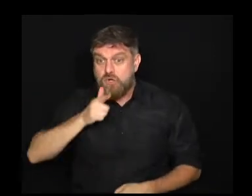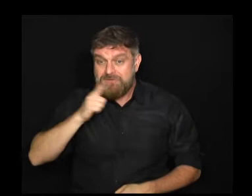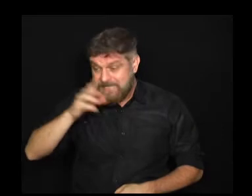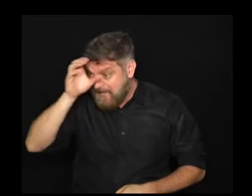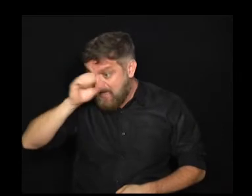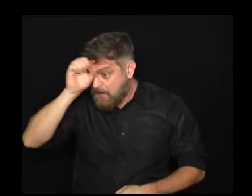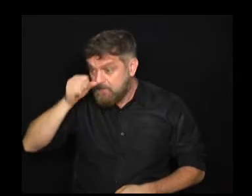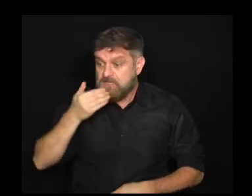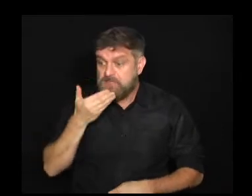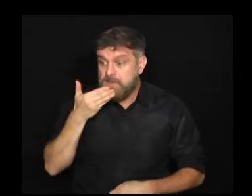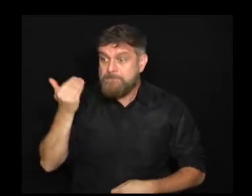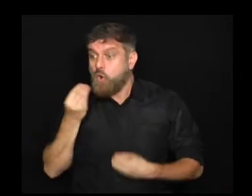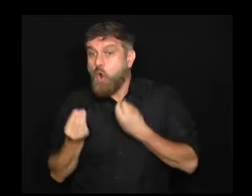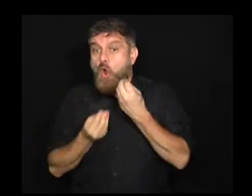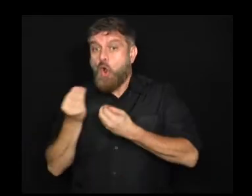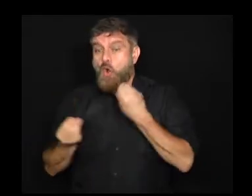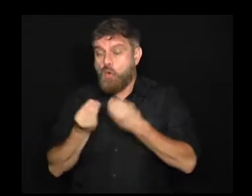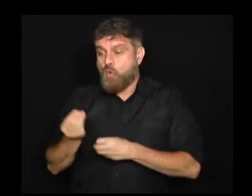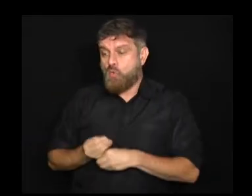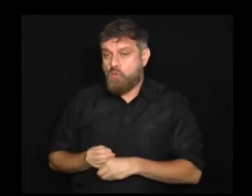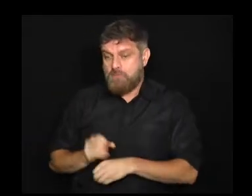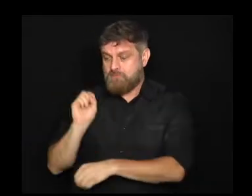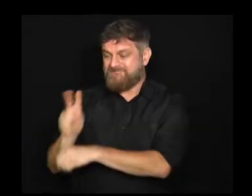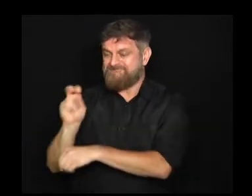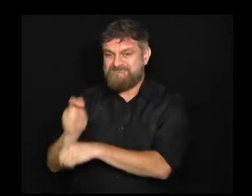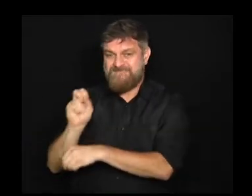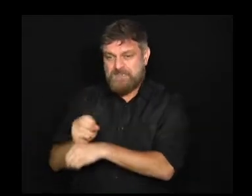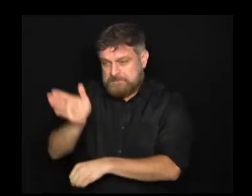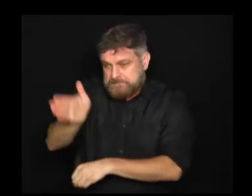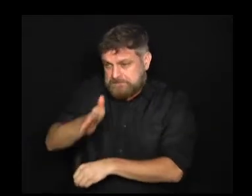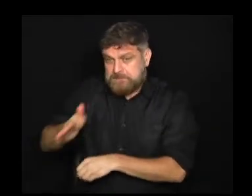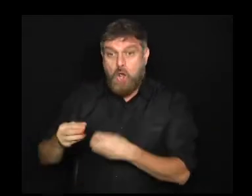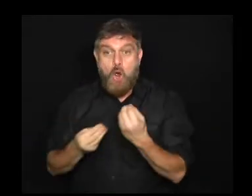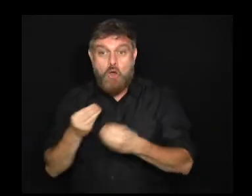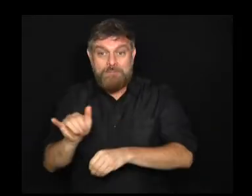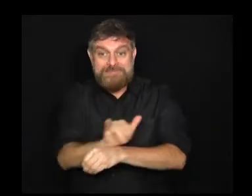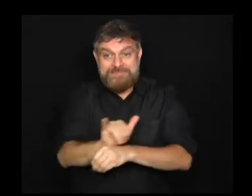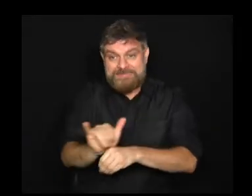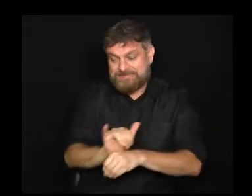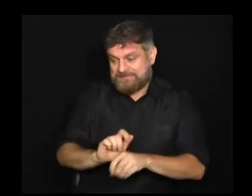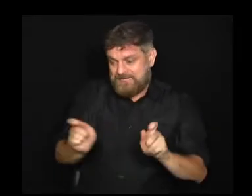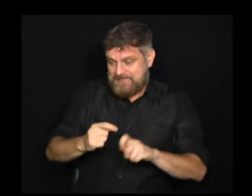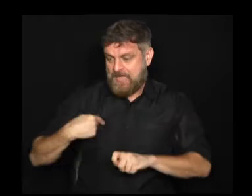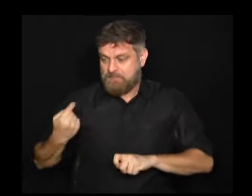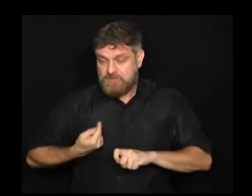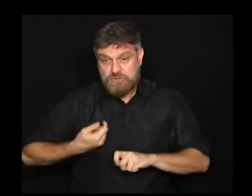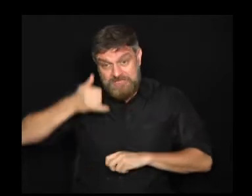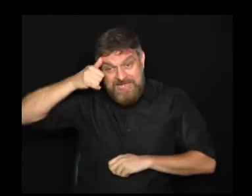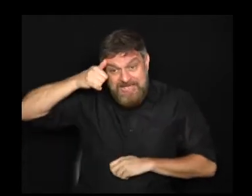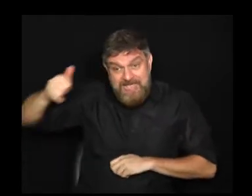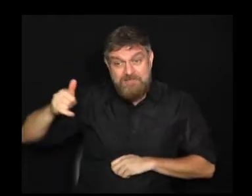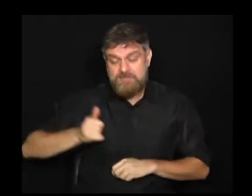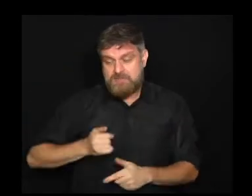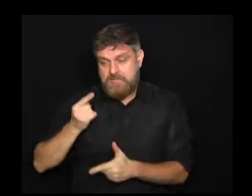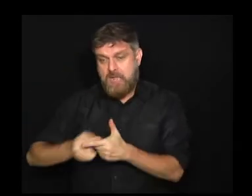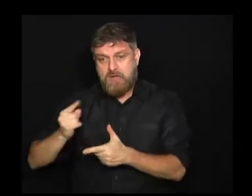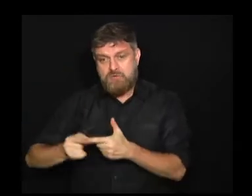melhor como que esse vírus se comporta. Quais são as medidas que a gente pode tomar para evitar a gravidade, ou